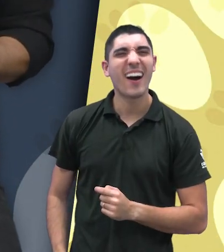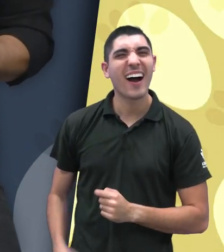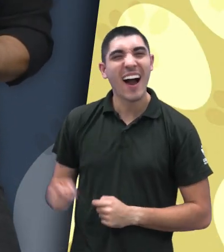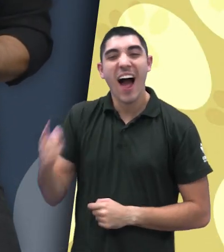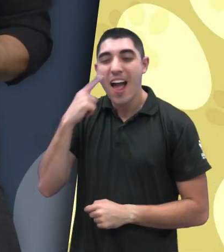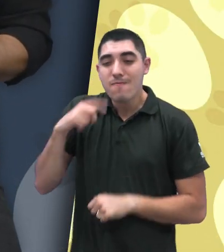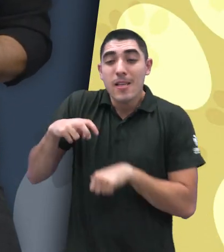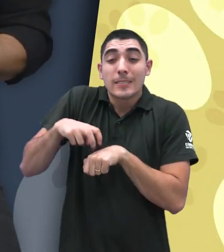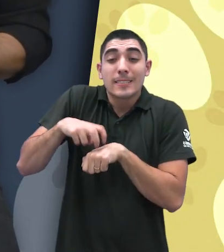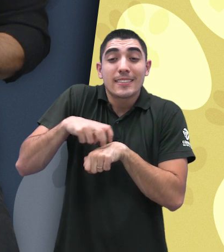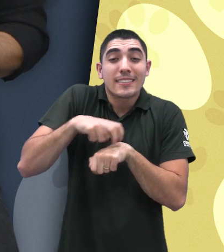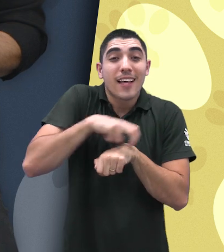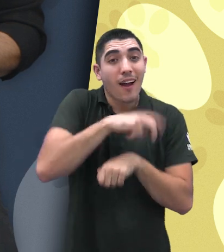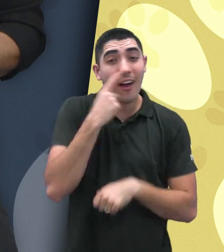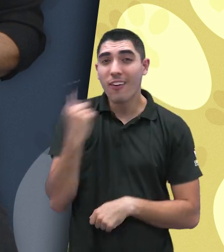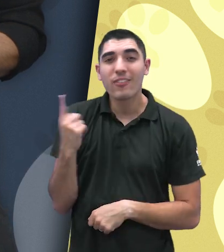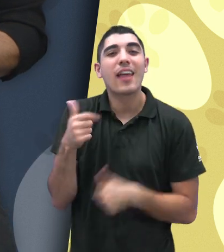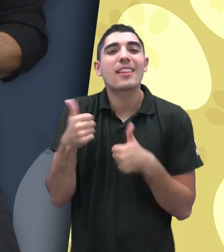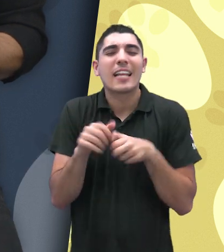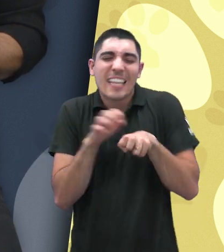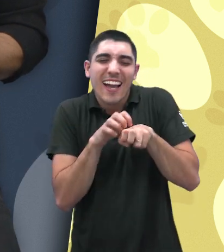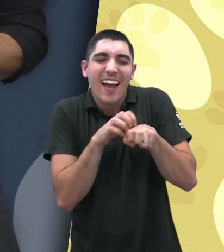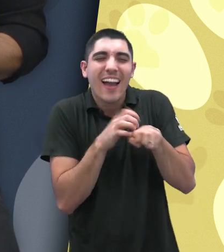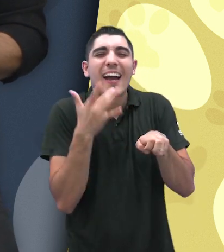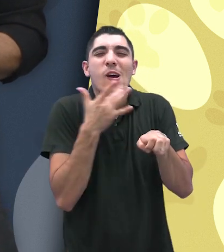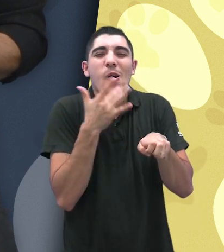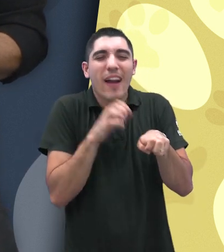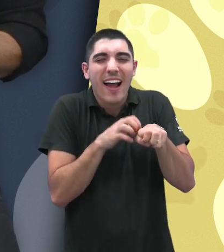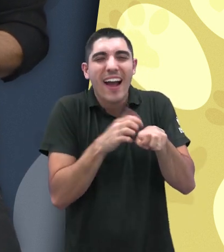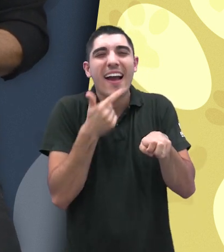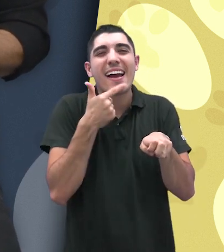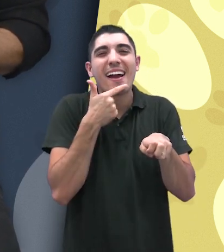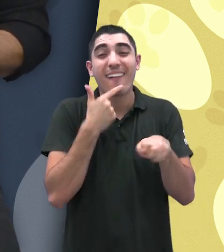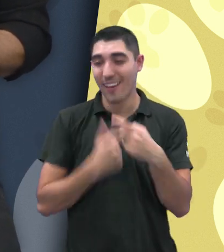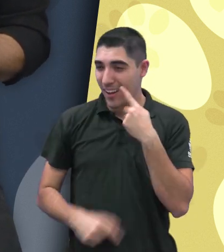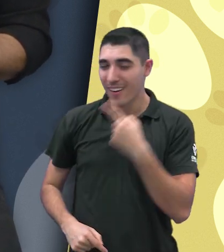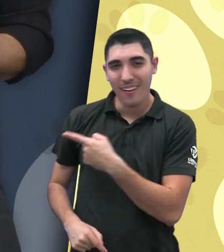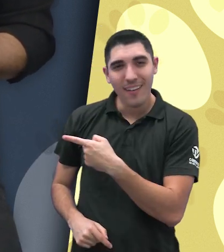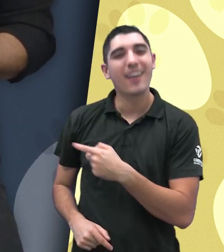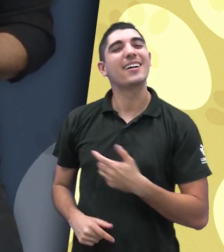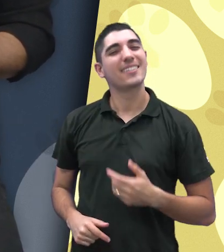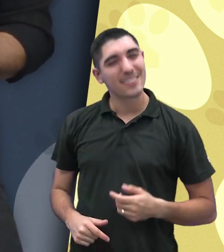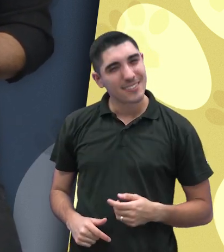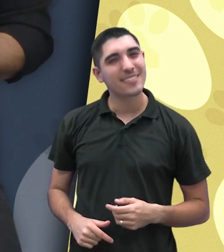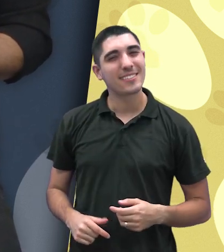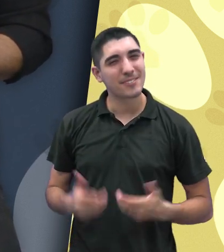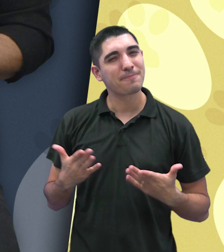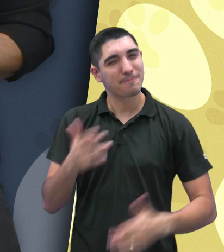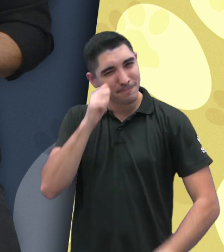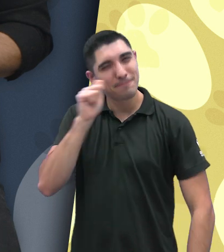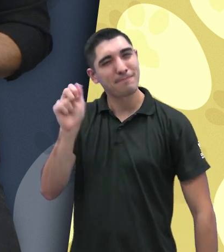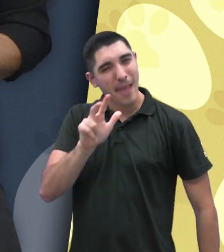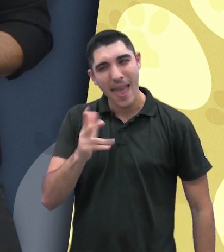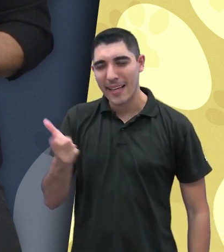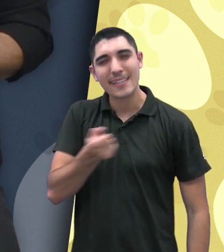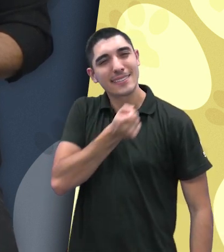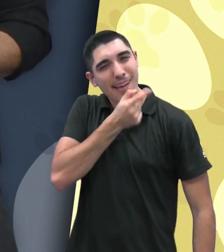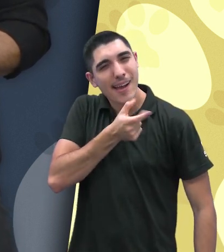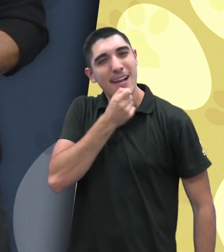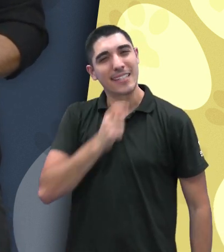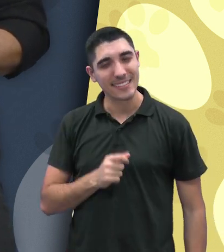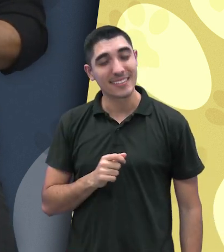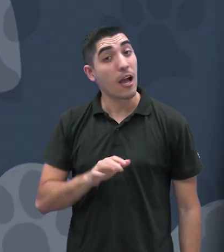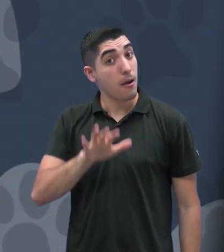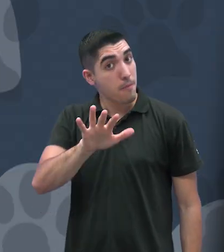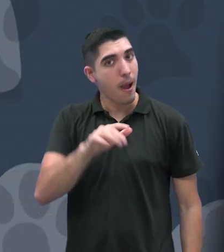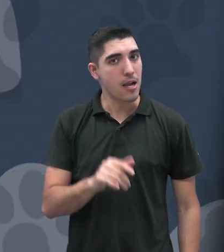Olha só, o jeito que ele sai pulando, gente, sentindo cosquinhas ali conforme o tutor vai fazendo carinho no bumbumzinho dele. Engraçado